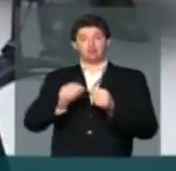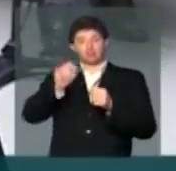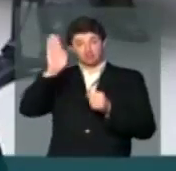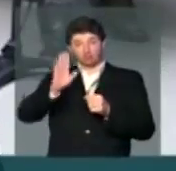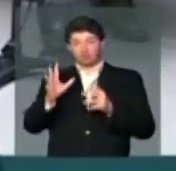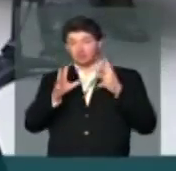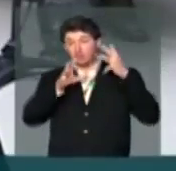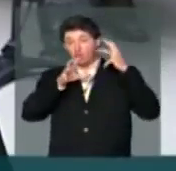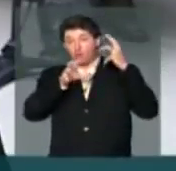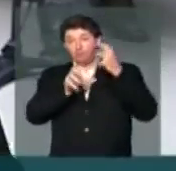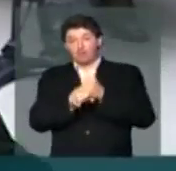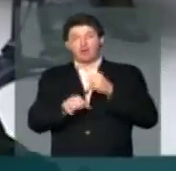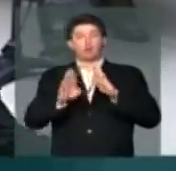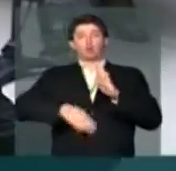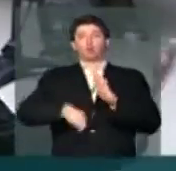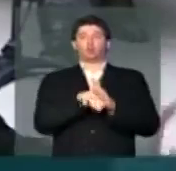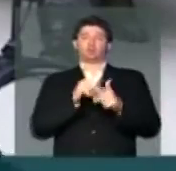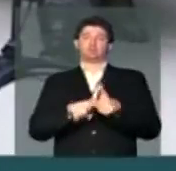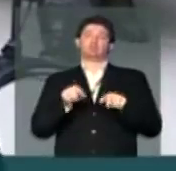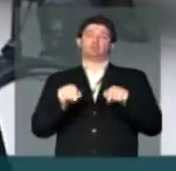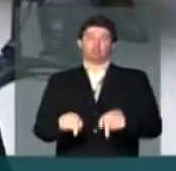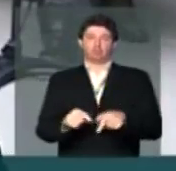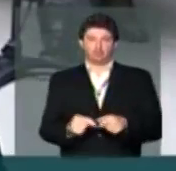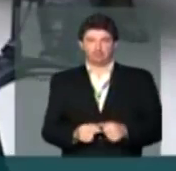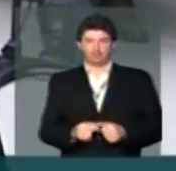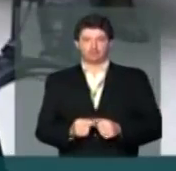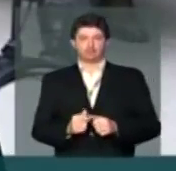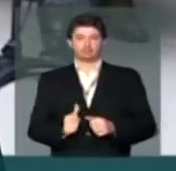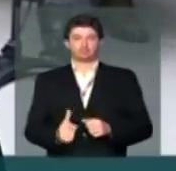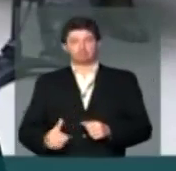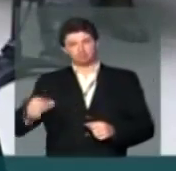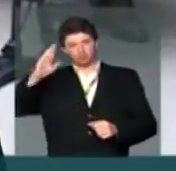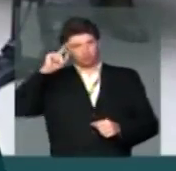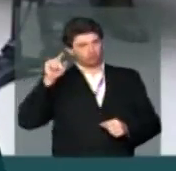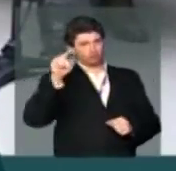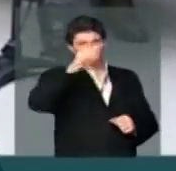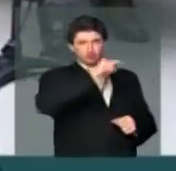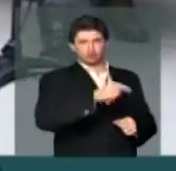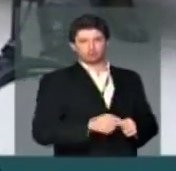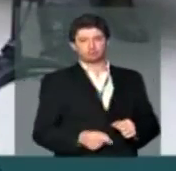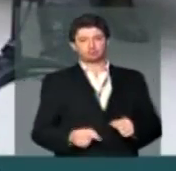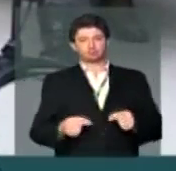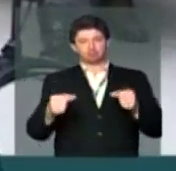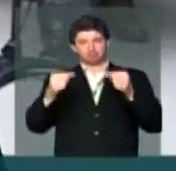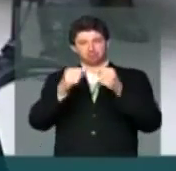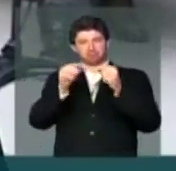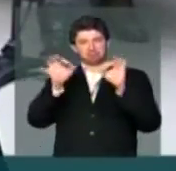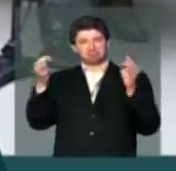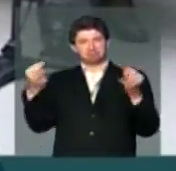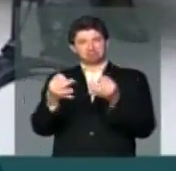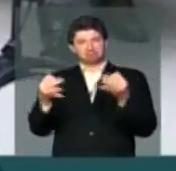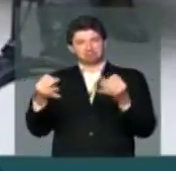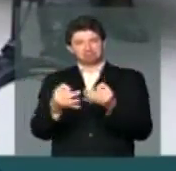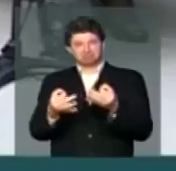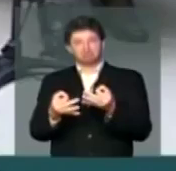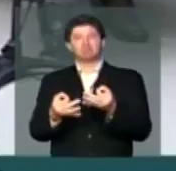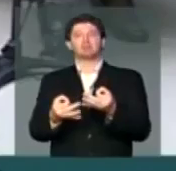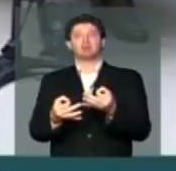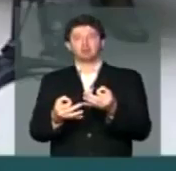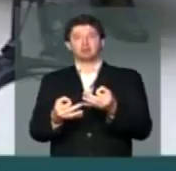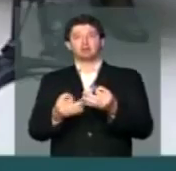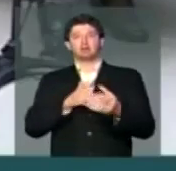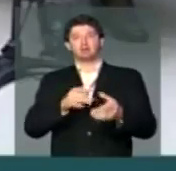a se recuperar de tudo isso que está sendo passado nesses dias. E Vossa Excelência é uma pessoa que se encaixa perfeitamente. Traz o